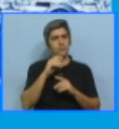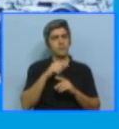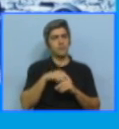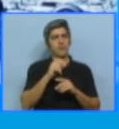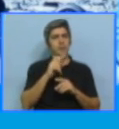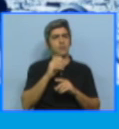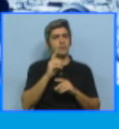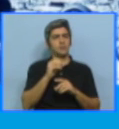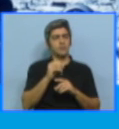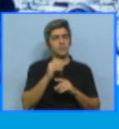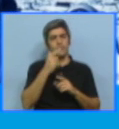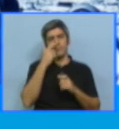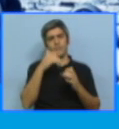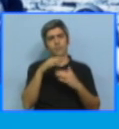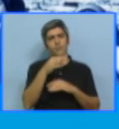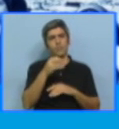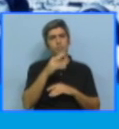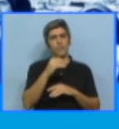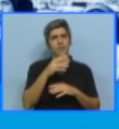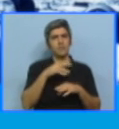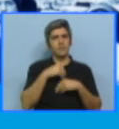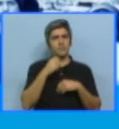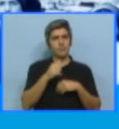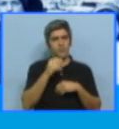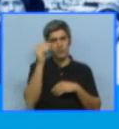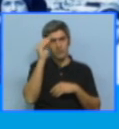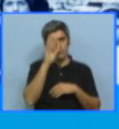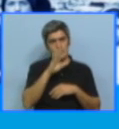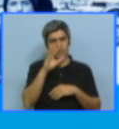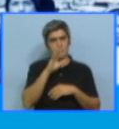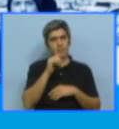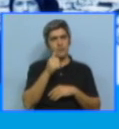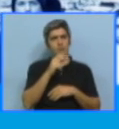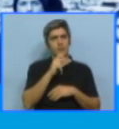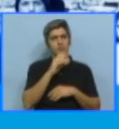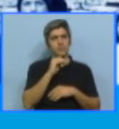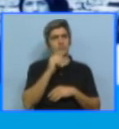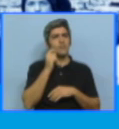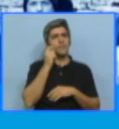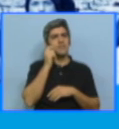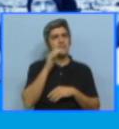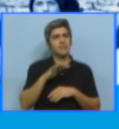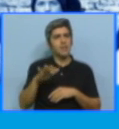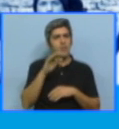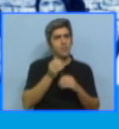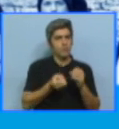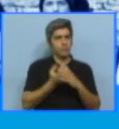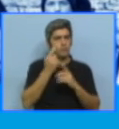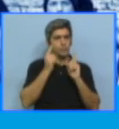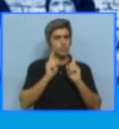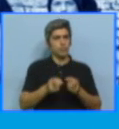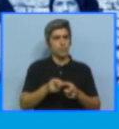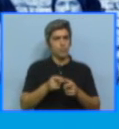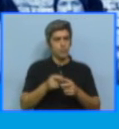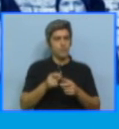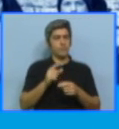Foram bem aceitos pelo povo das Beiras, fundamentalmente. Foi a partir de Viseu, a fundação, Foi a partir de Viseu. Mas, em